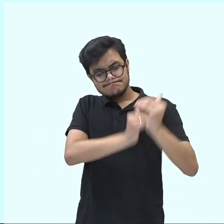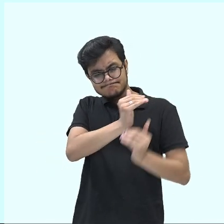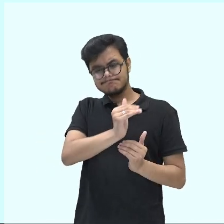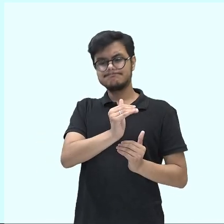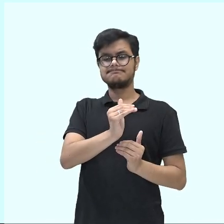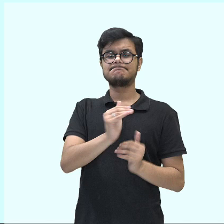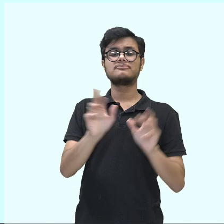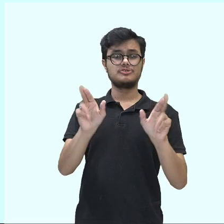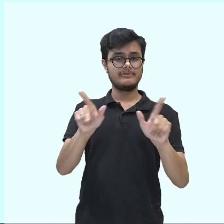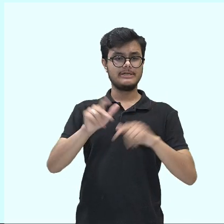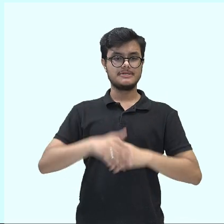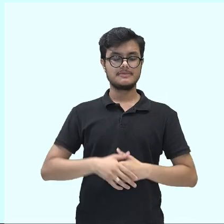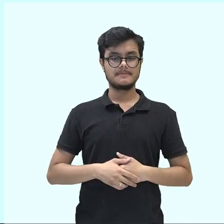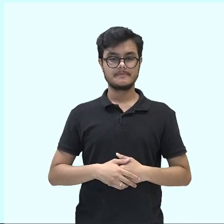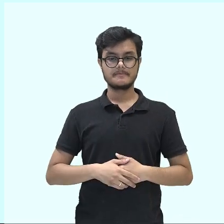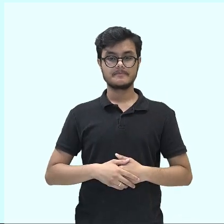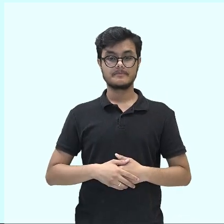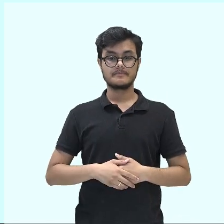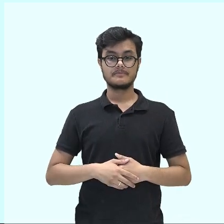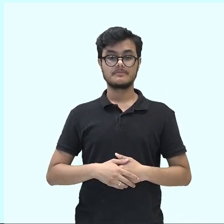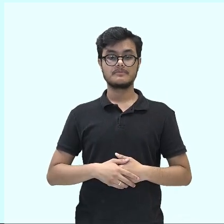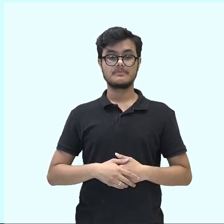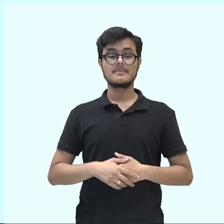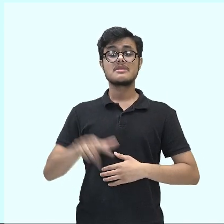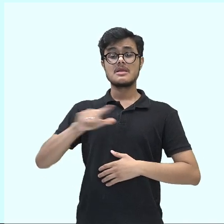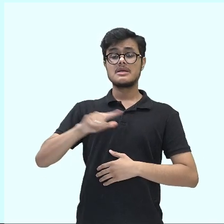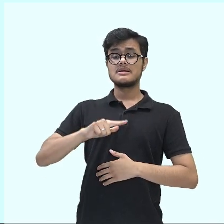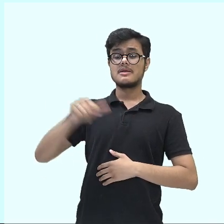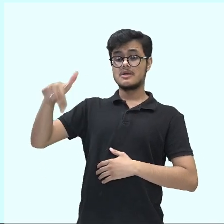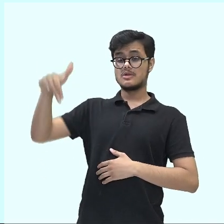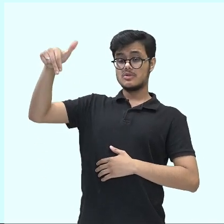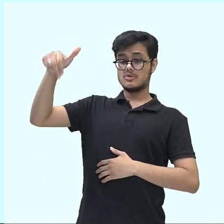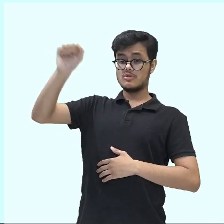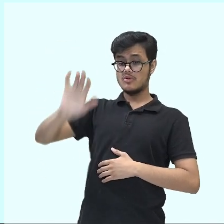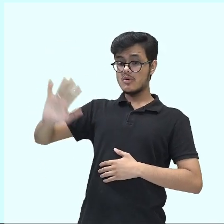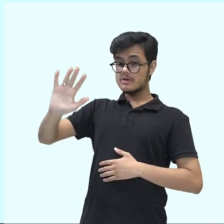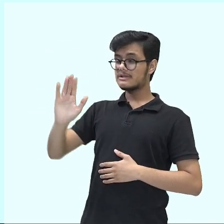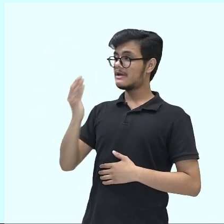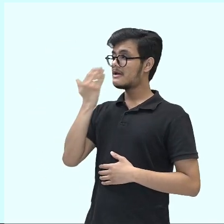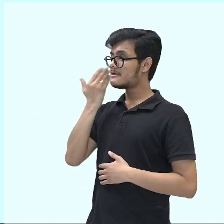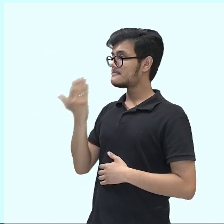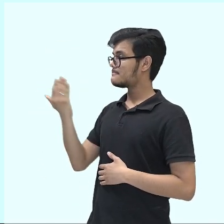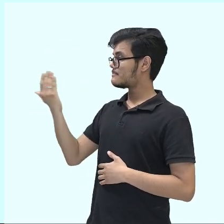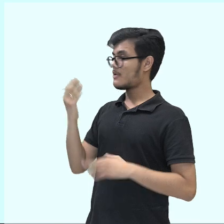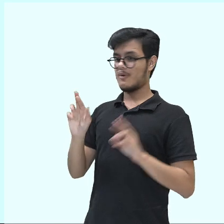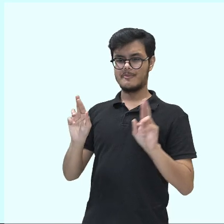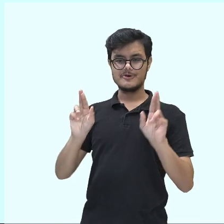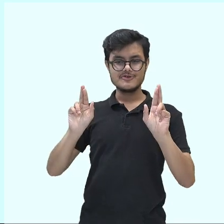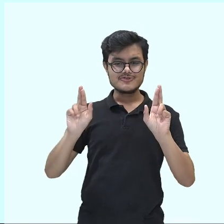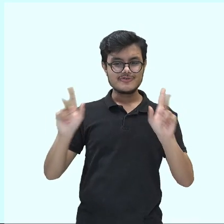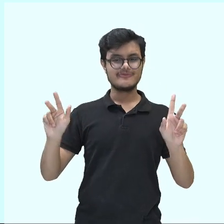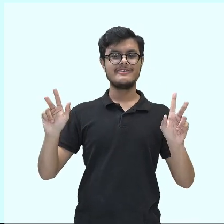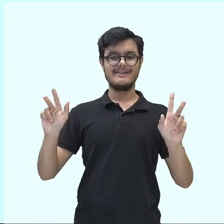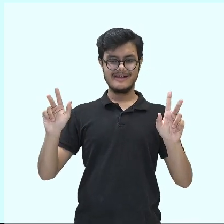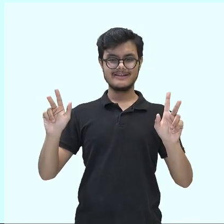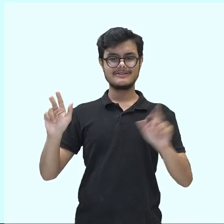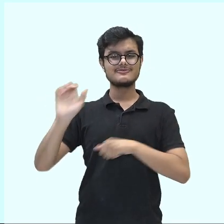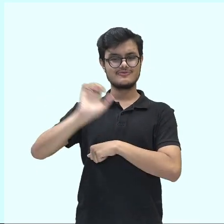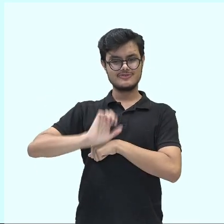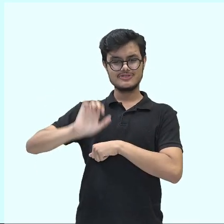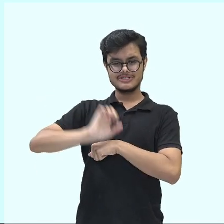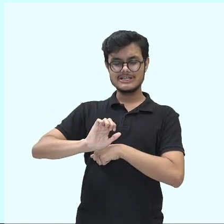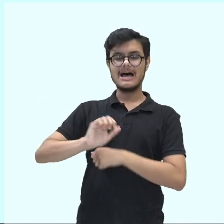às outras regiões. Nós temos a região Nordeste, aí a gente já muda o cenário, né? Os estados que compõem